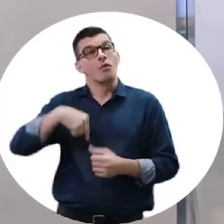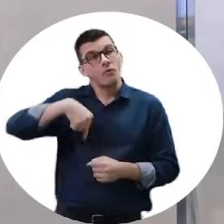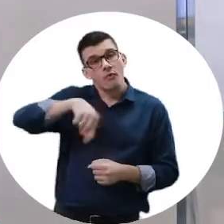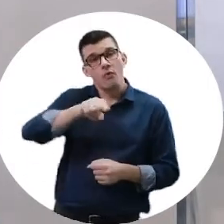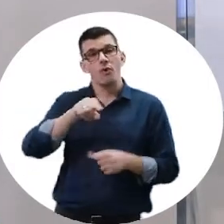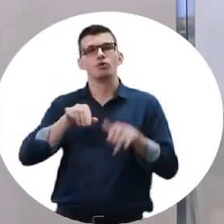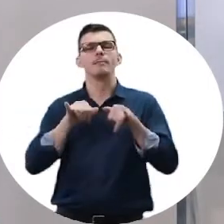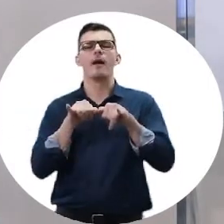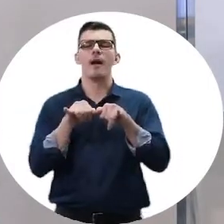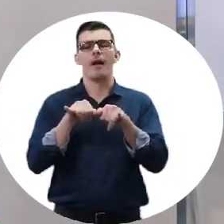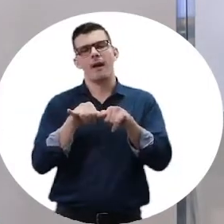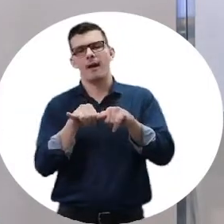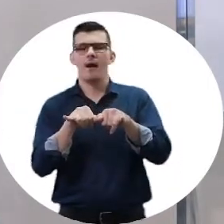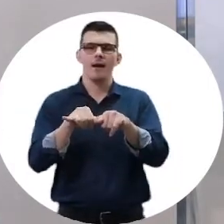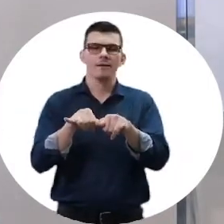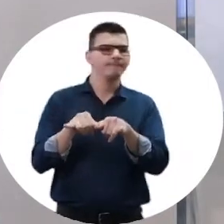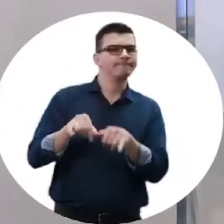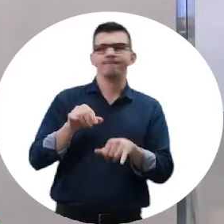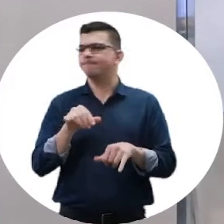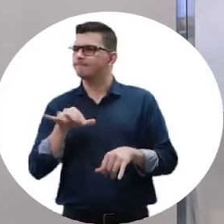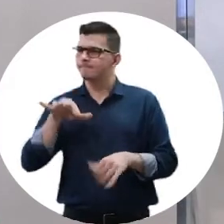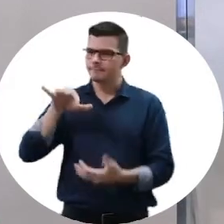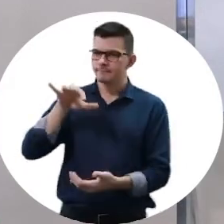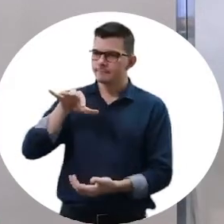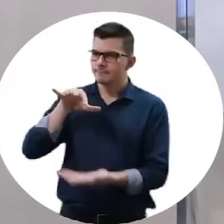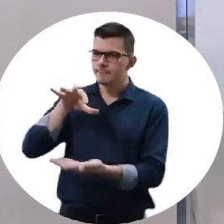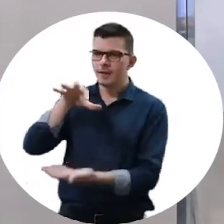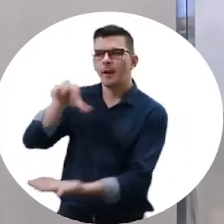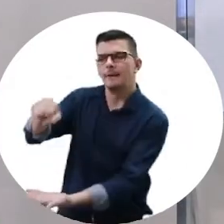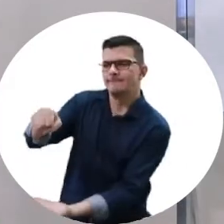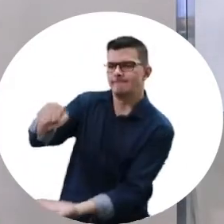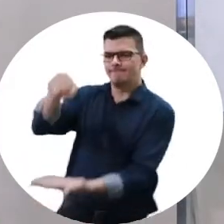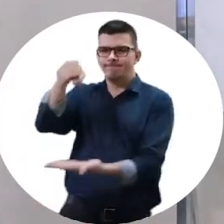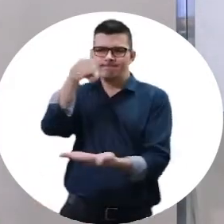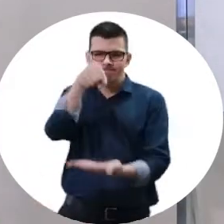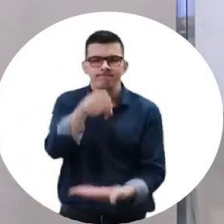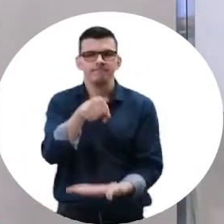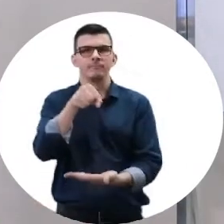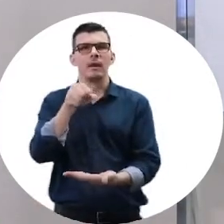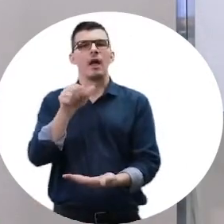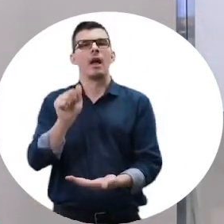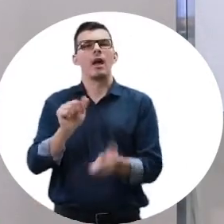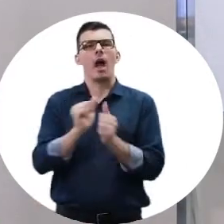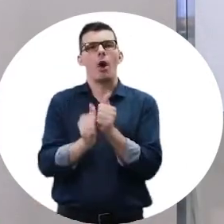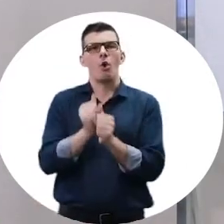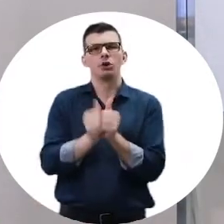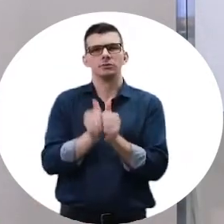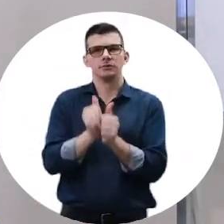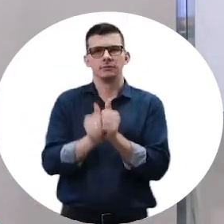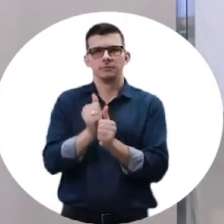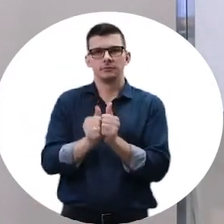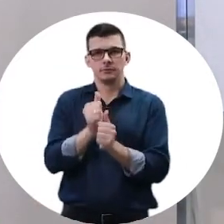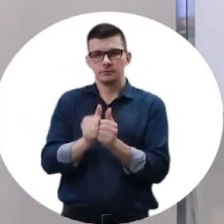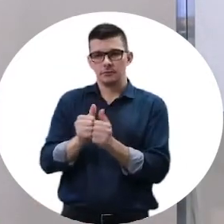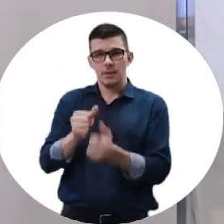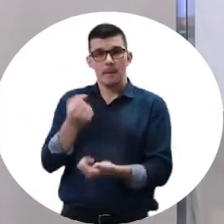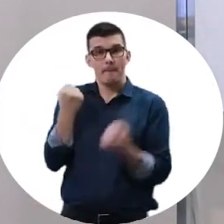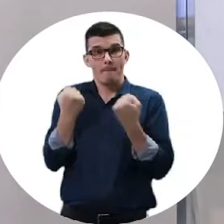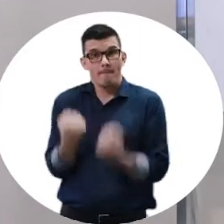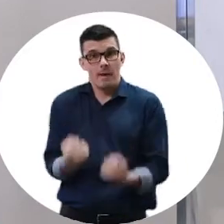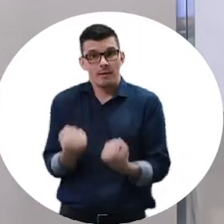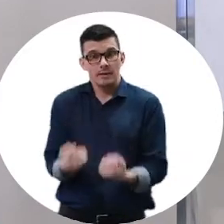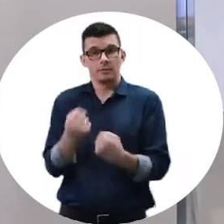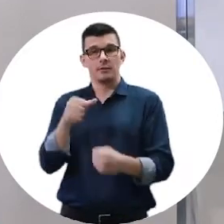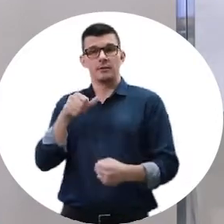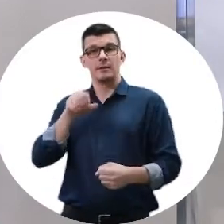assim, vou comprar 5 kg de arroz. Quando você fala de comprar 5 kg de arroz, quilo é a unidade de massa. Mas